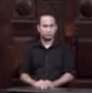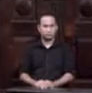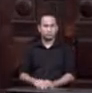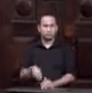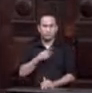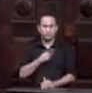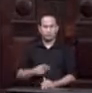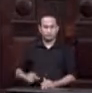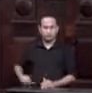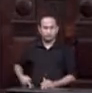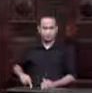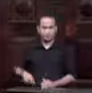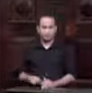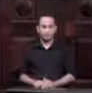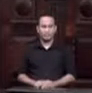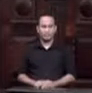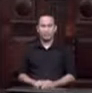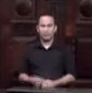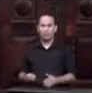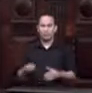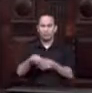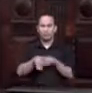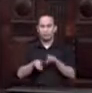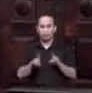Presidente, encaminhando o voto não,